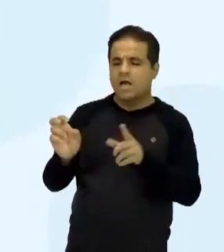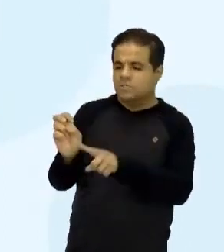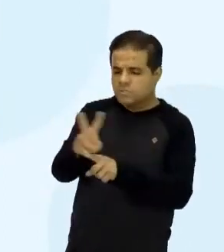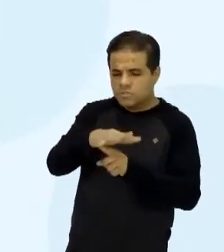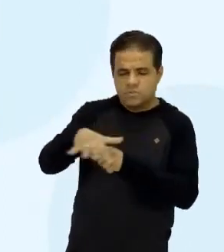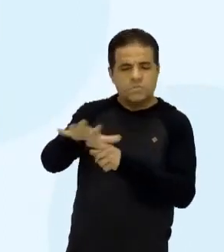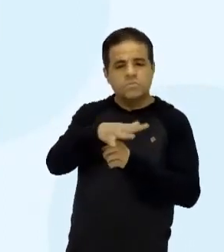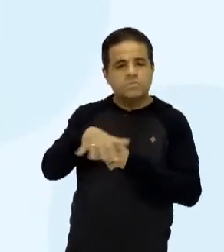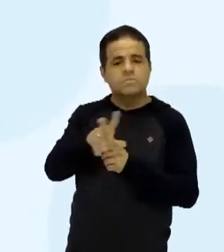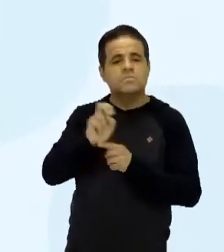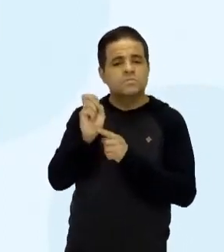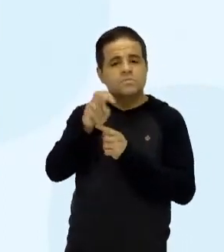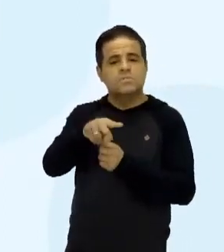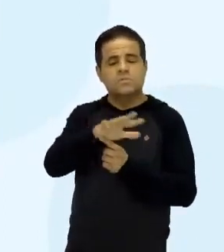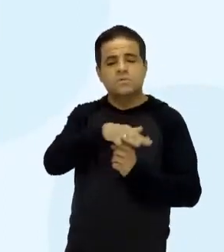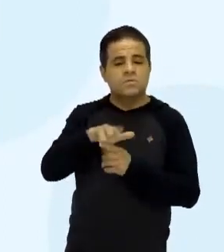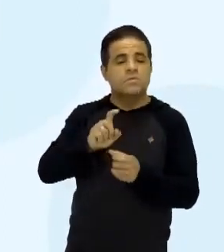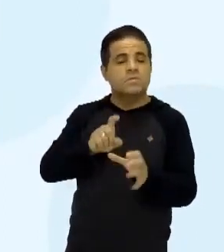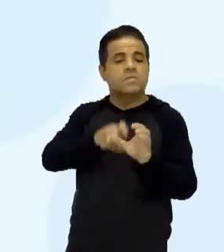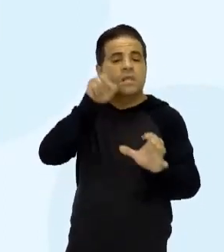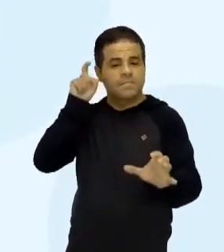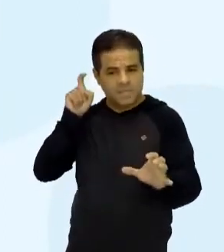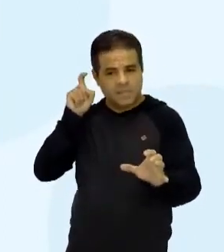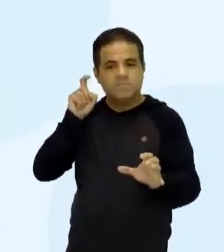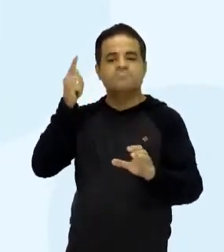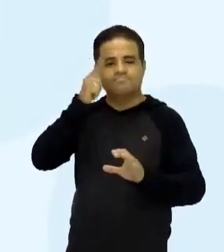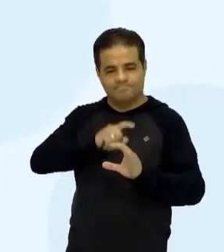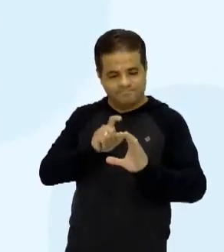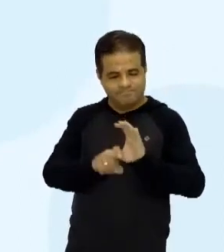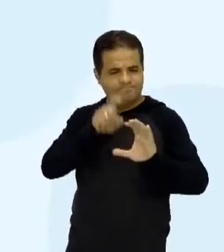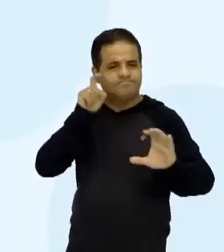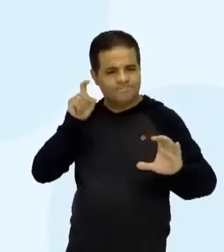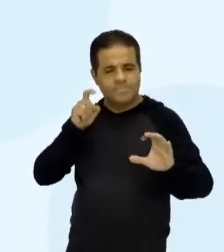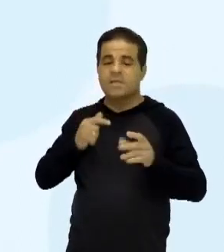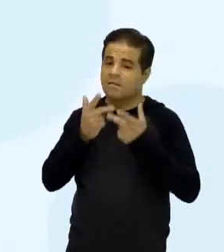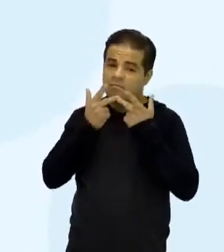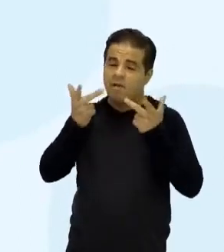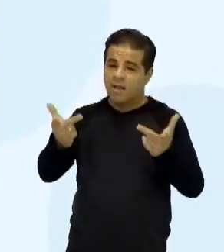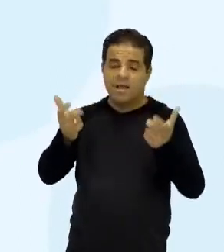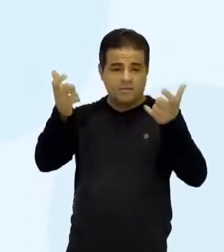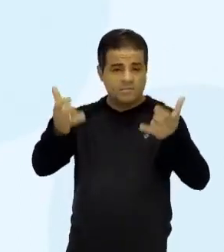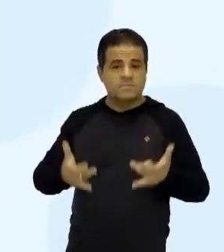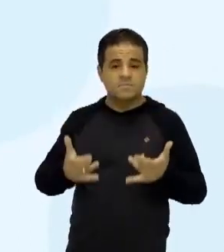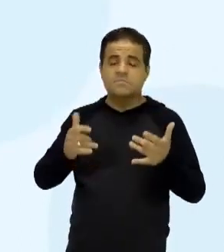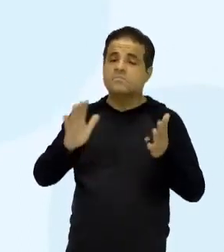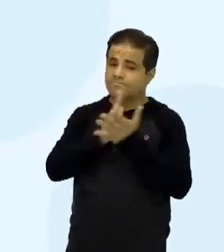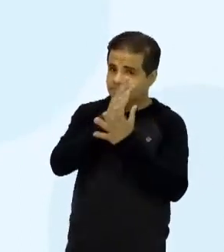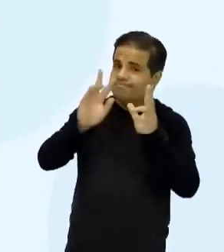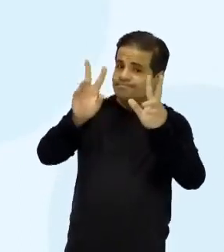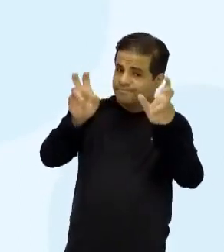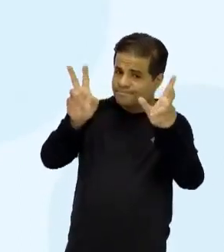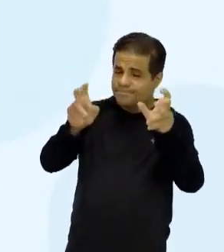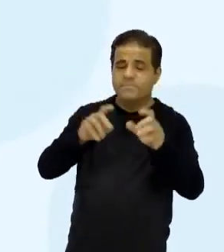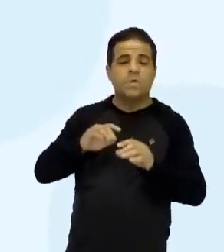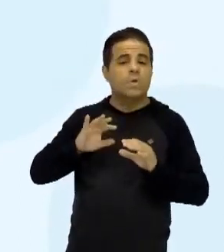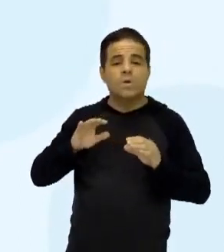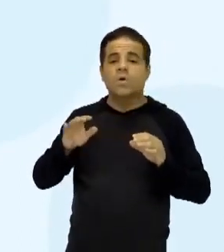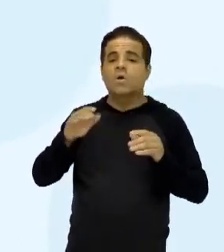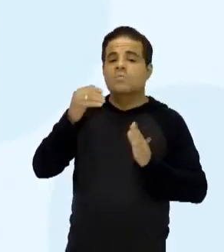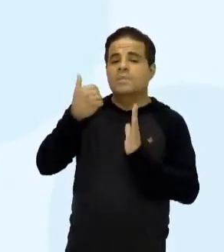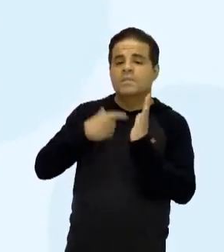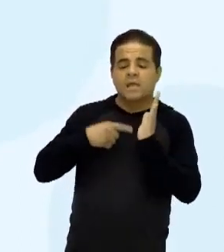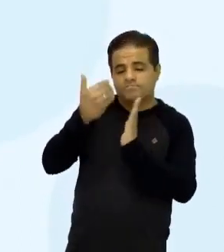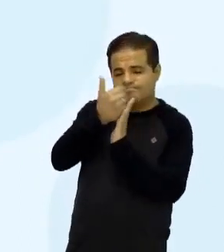tornando, entre aspas, independentes, né, porque a gente fala entre aspas, porque há um conjunto